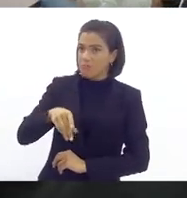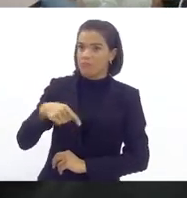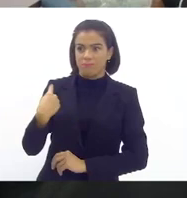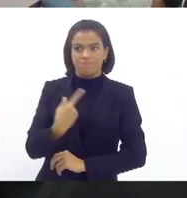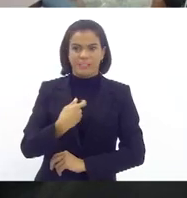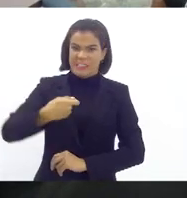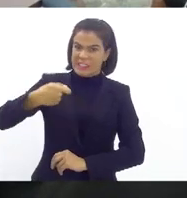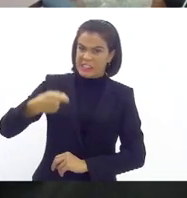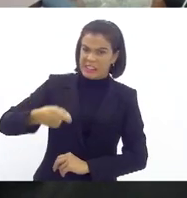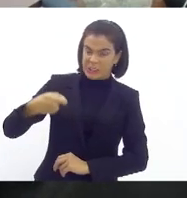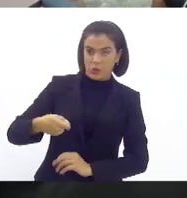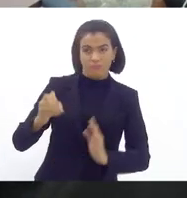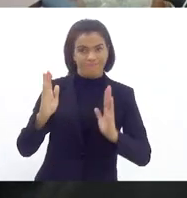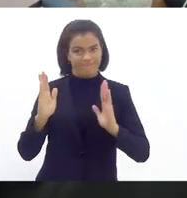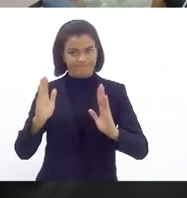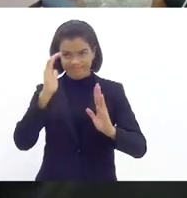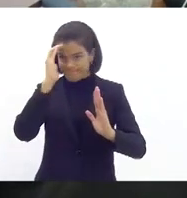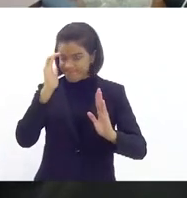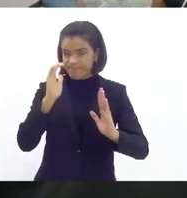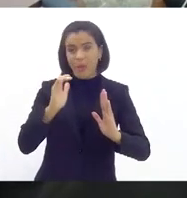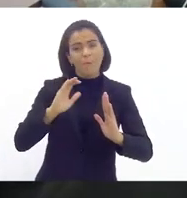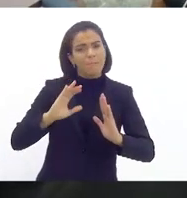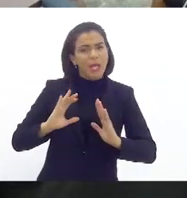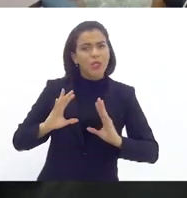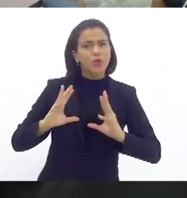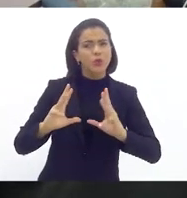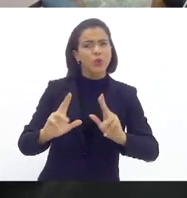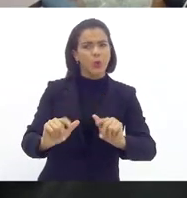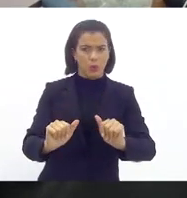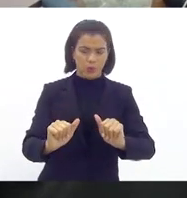que todos e todas possam estar aqui falando.